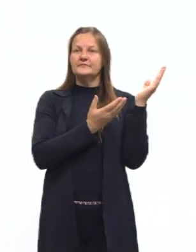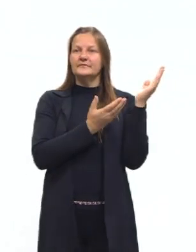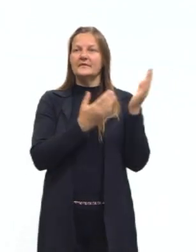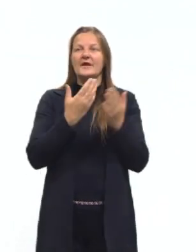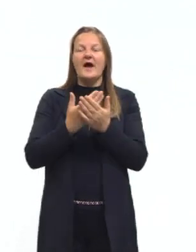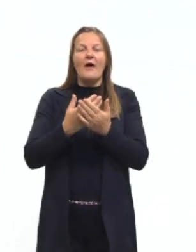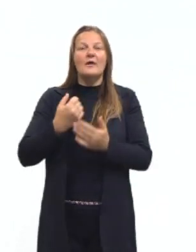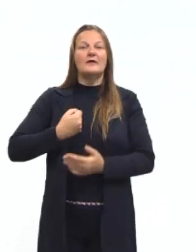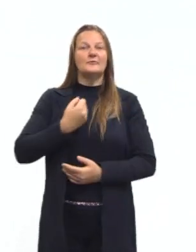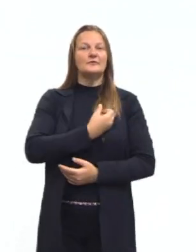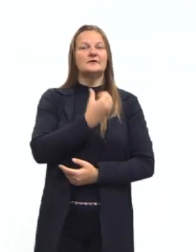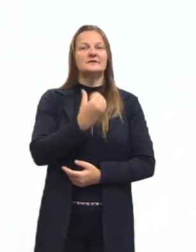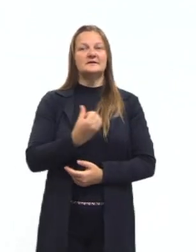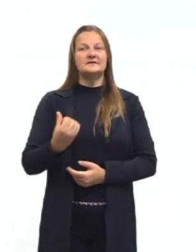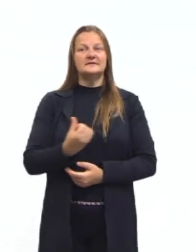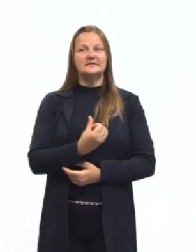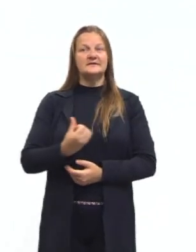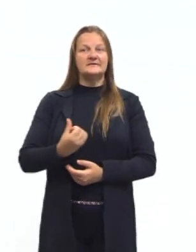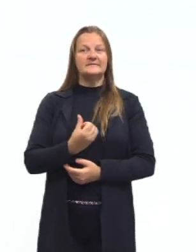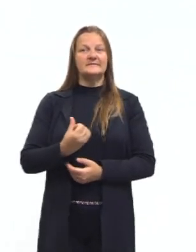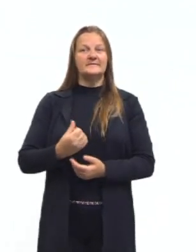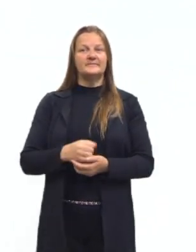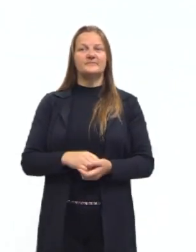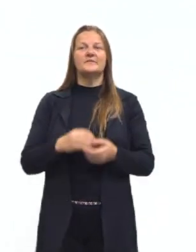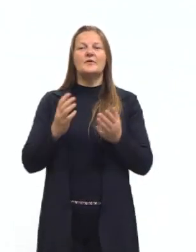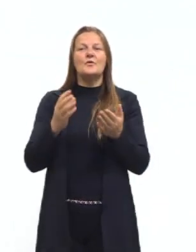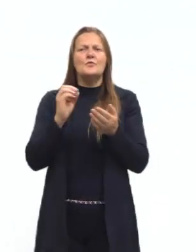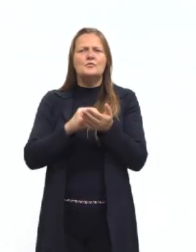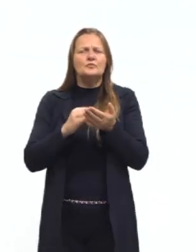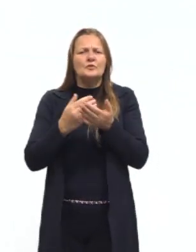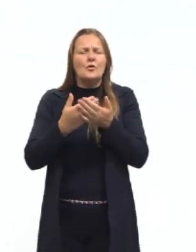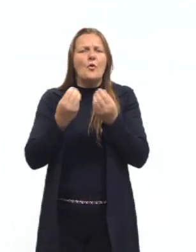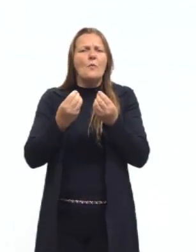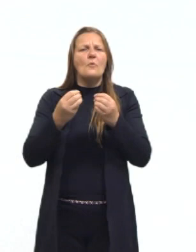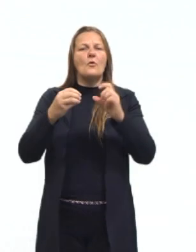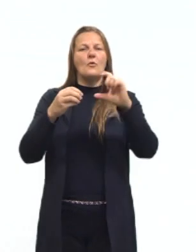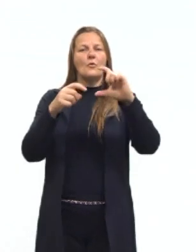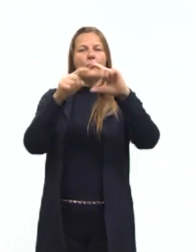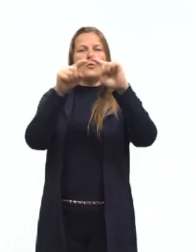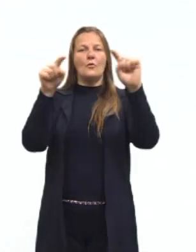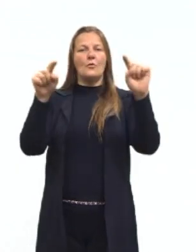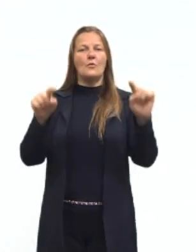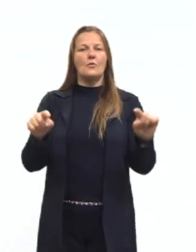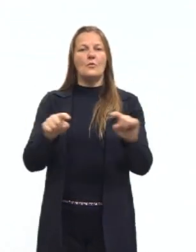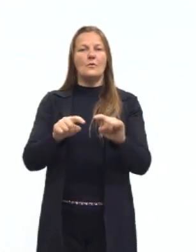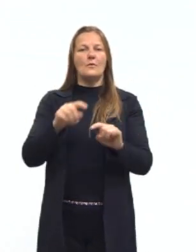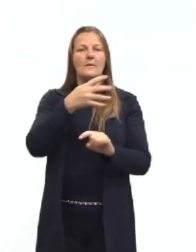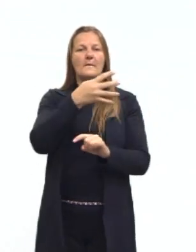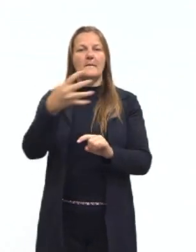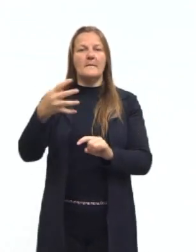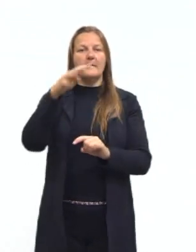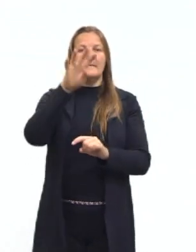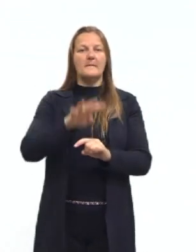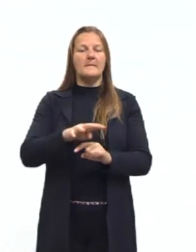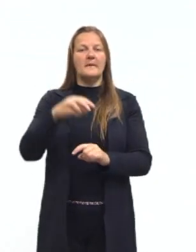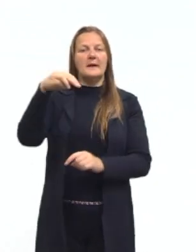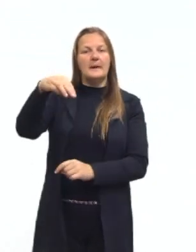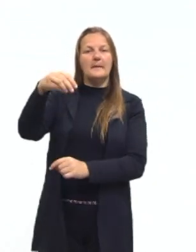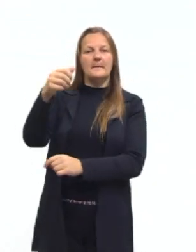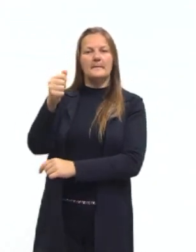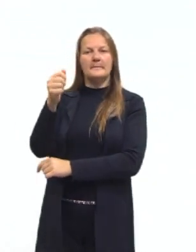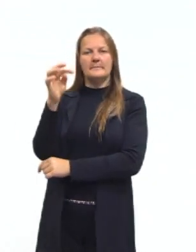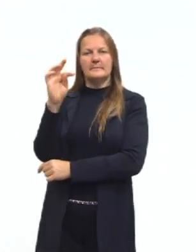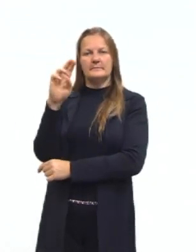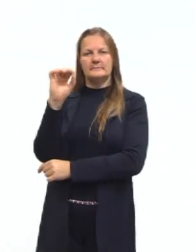aula de número 66 Vamos estudar as operações com matrizes então na última aula